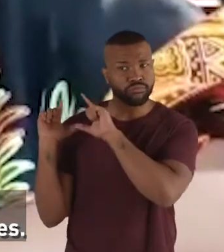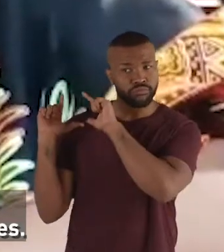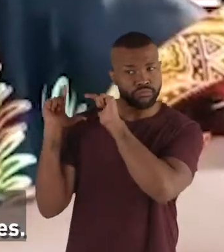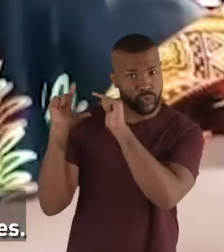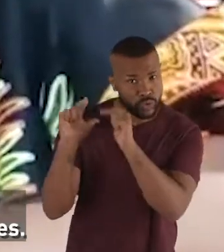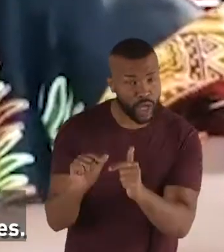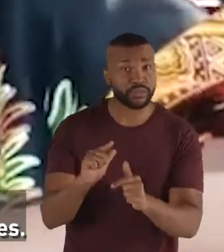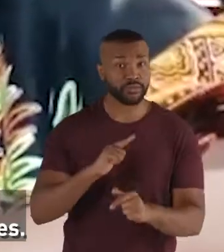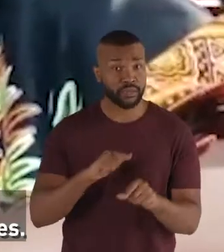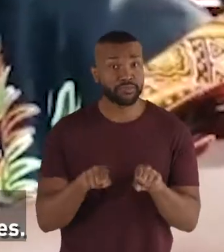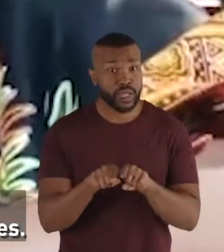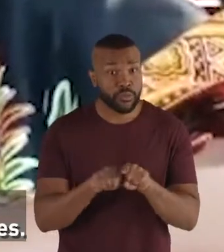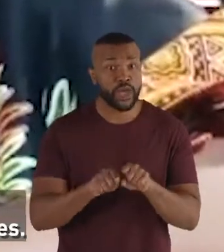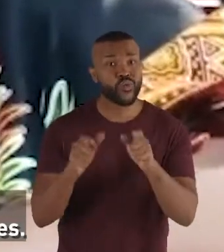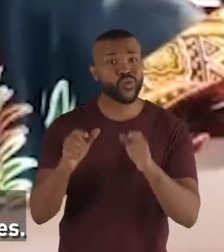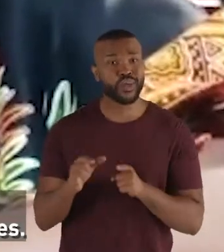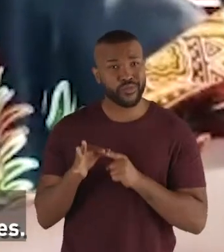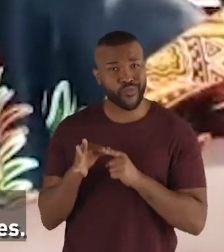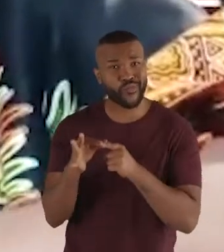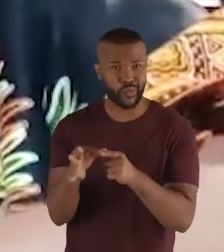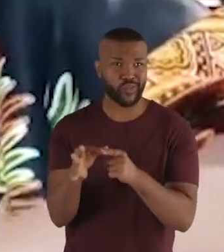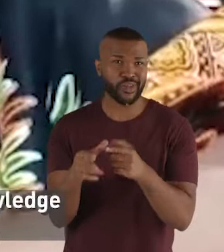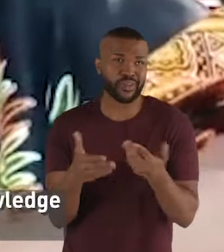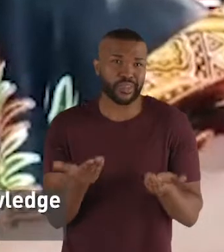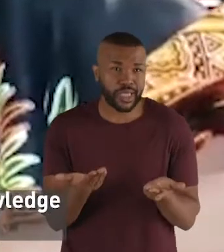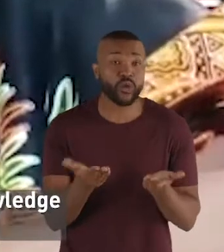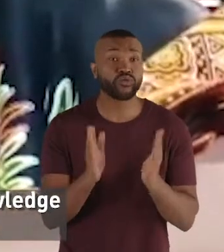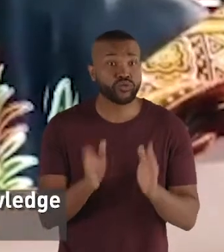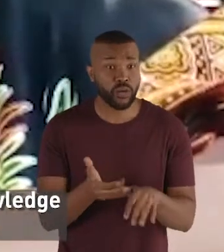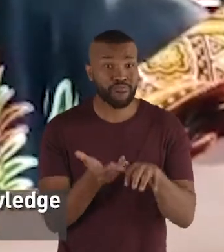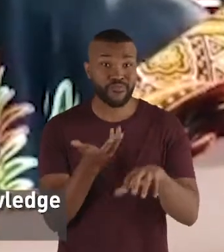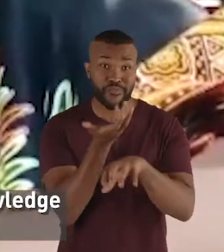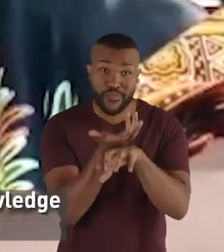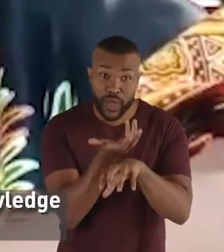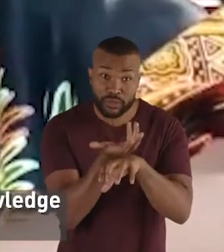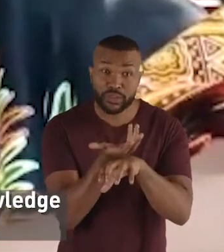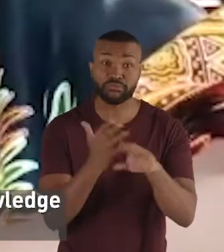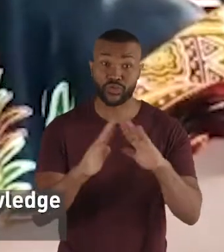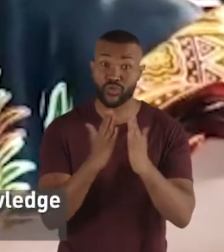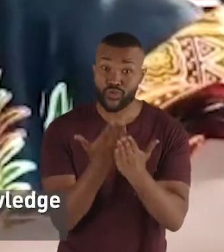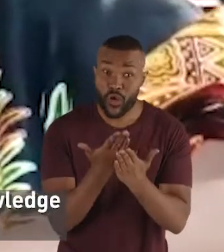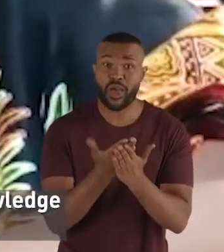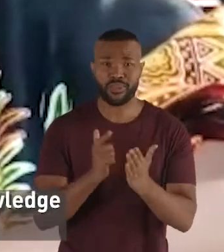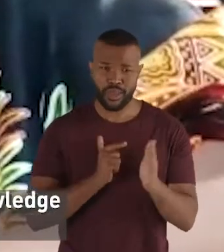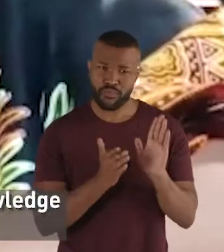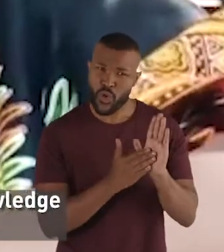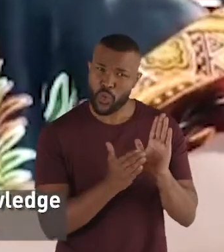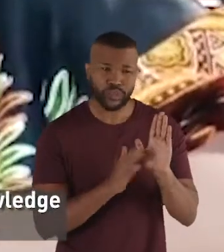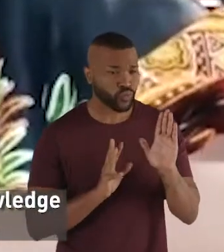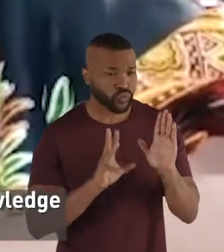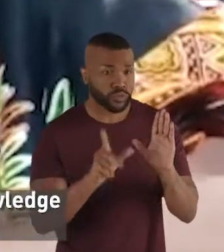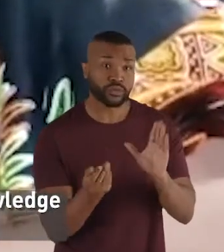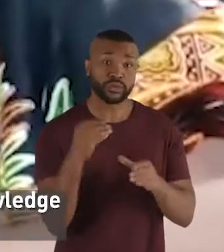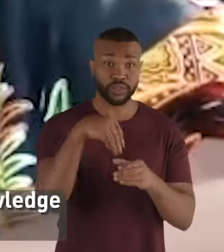tradicionais, com saberes que vêm das periferias, ou seja, as diretrizes curriculares envolvem todas essas proposições,